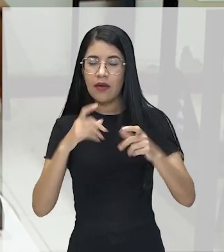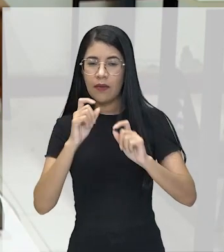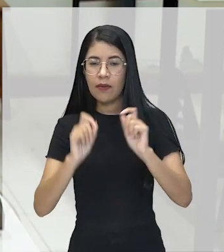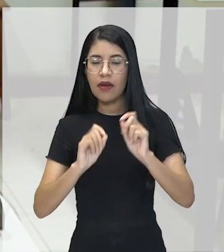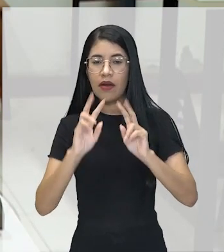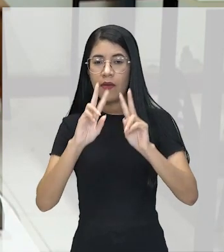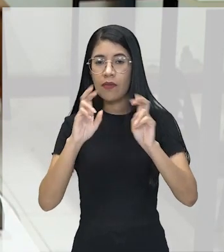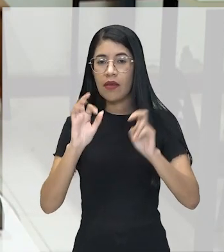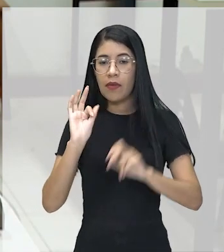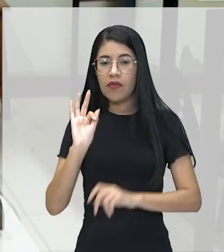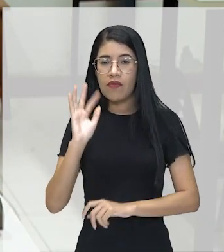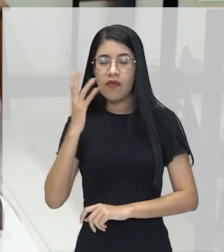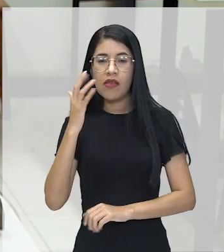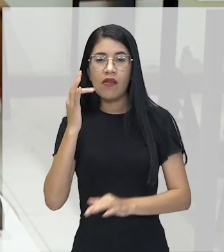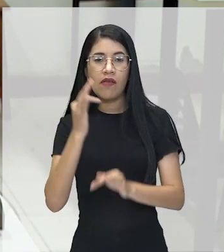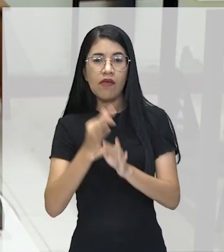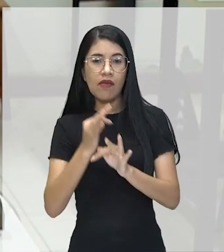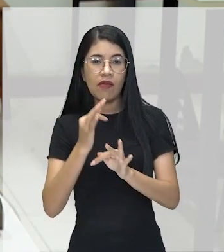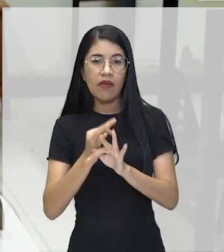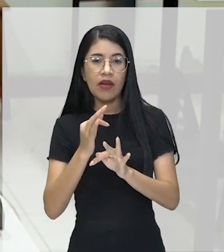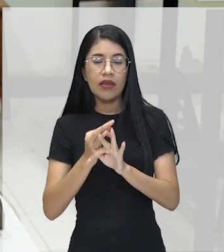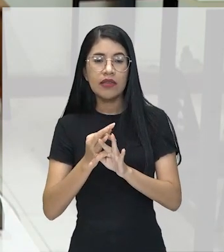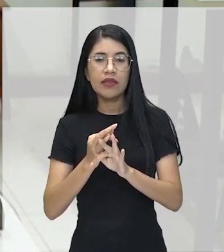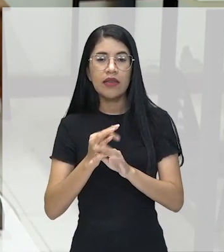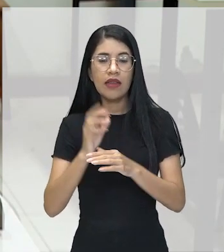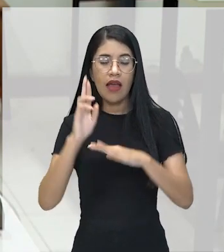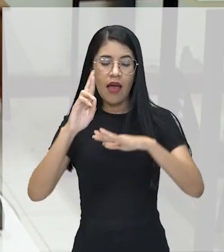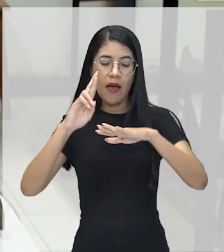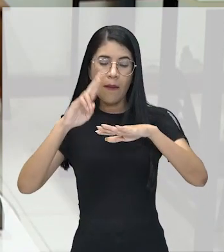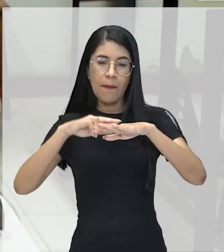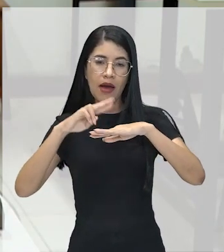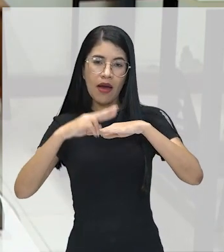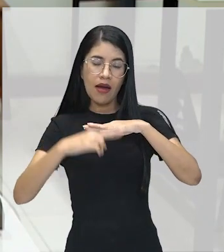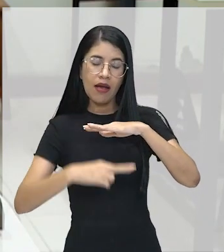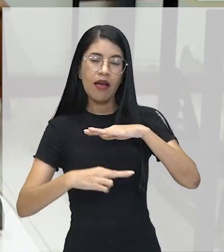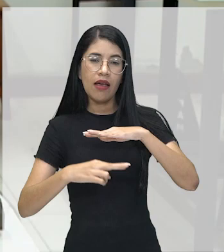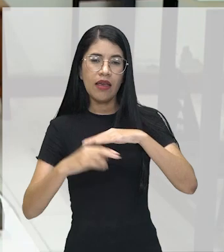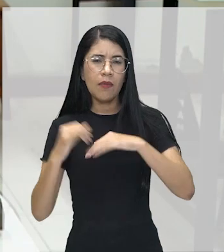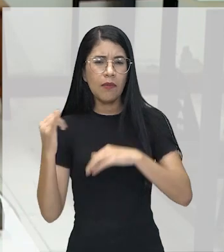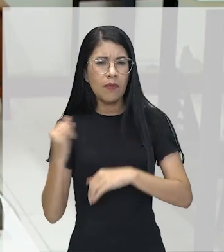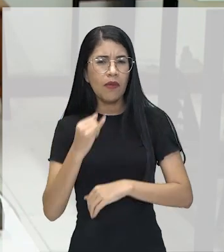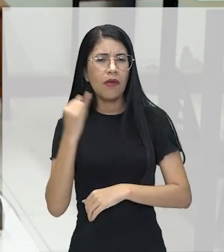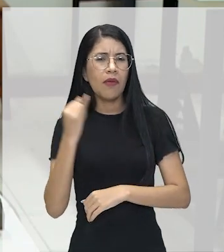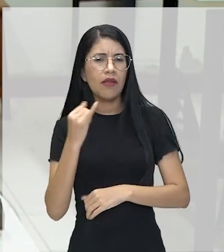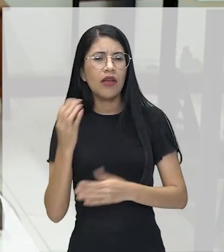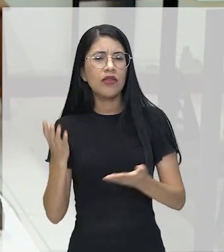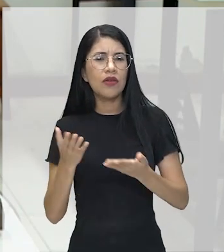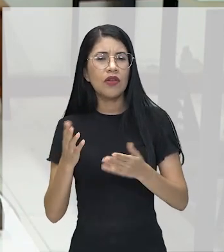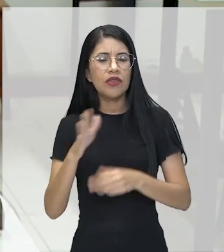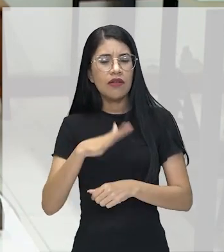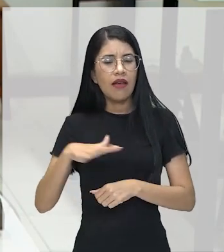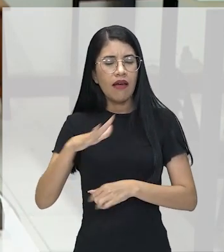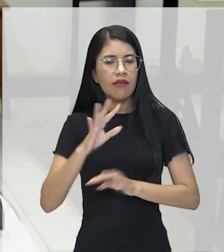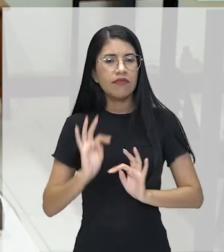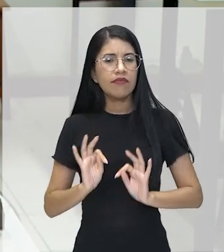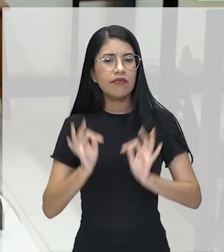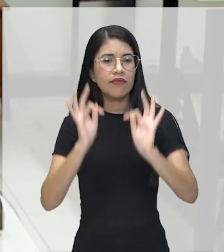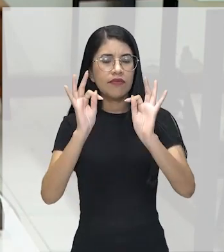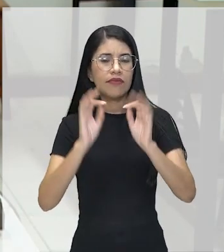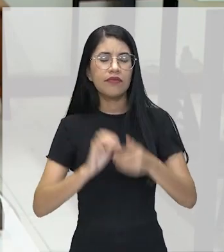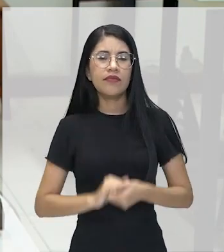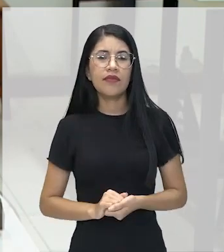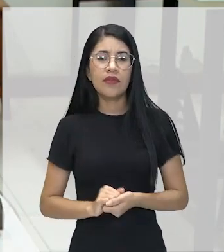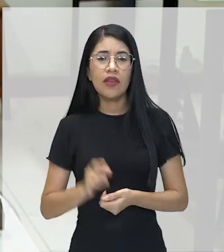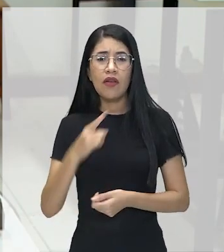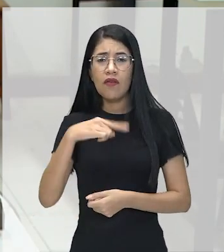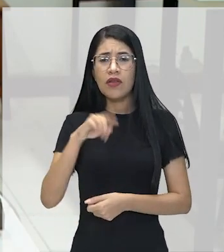um fenômeno físico chamado refração da luz. É um fenômeno muito importante hoje em dia em tecnologia. E você